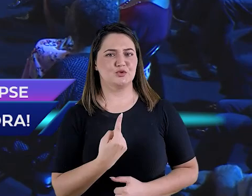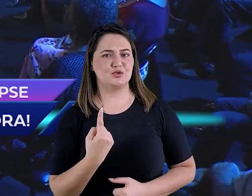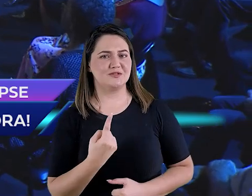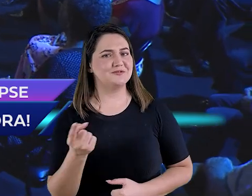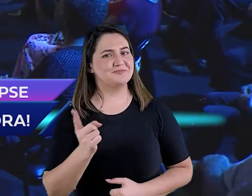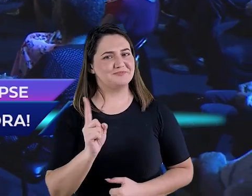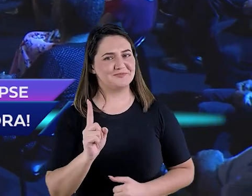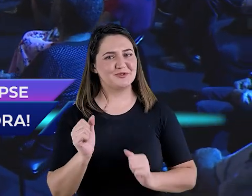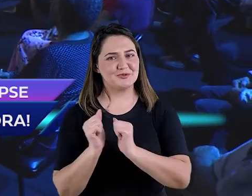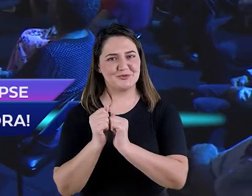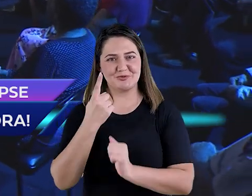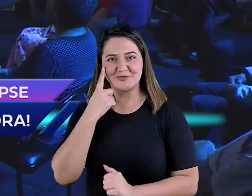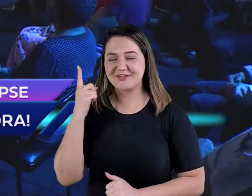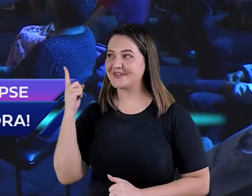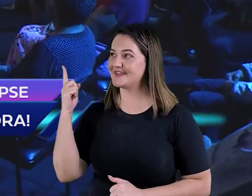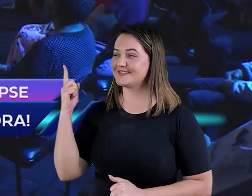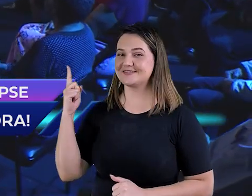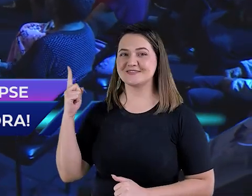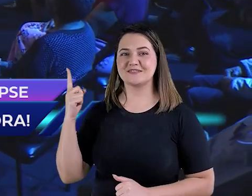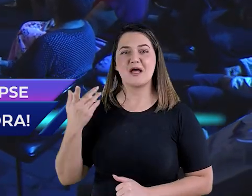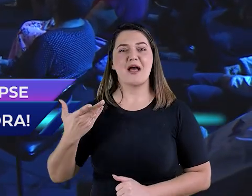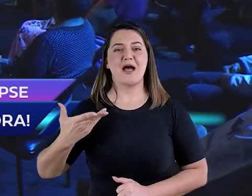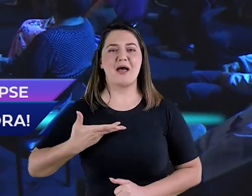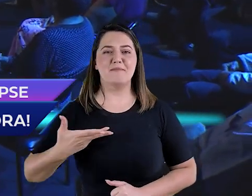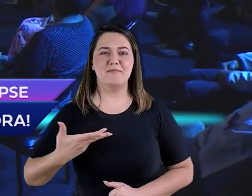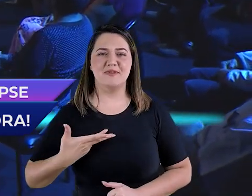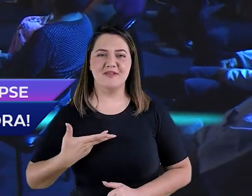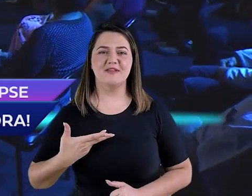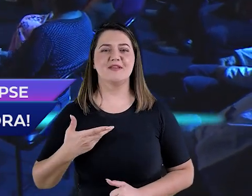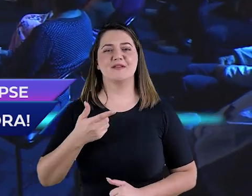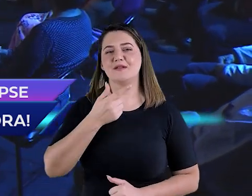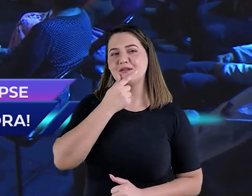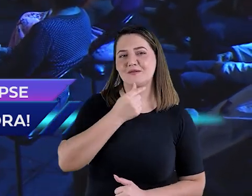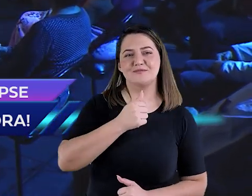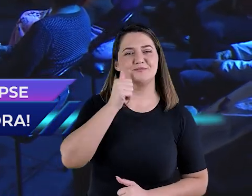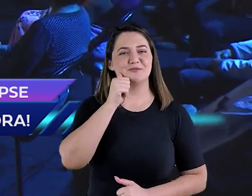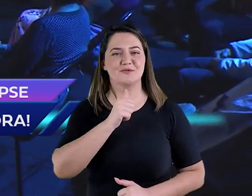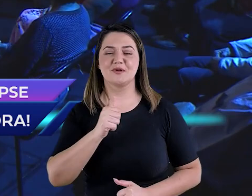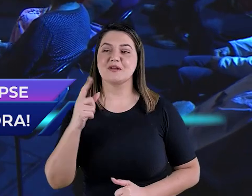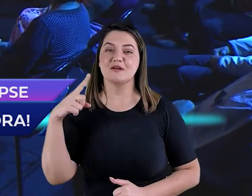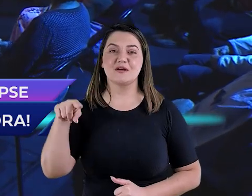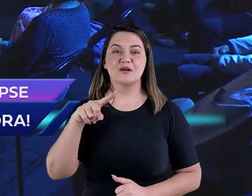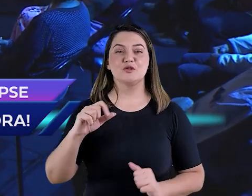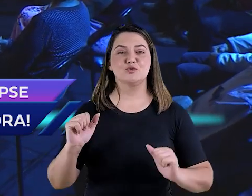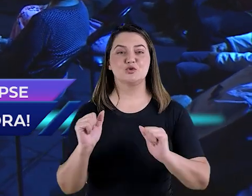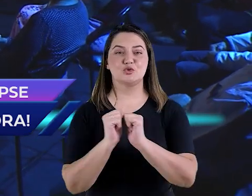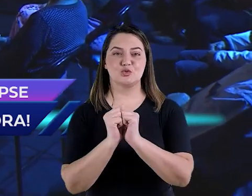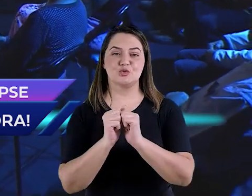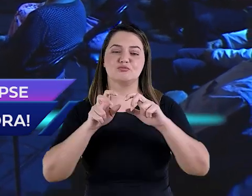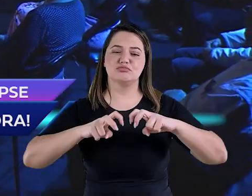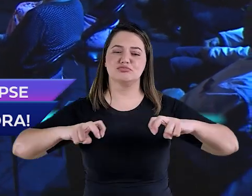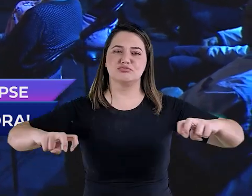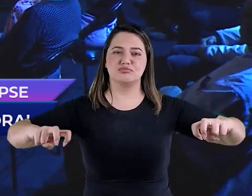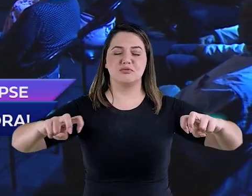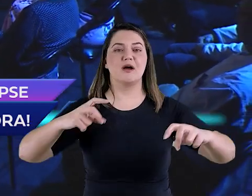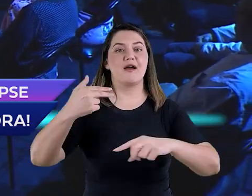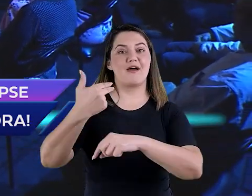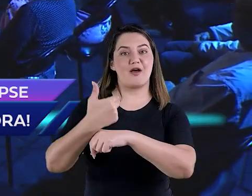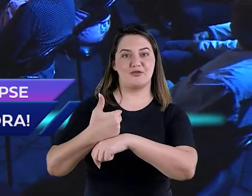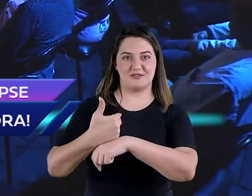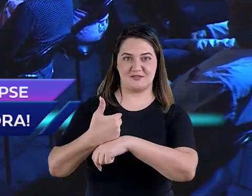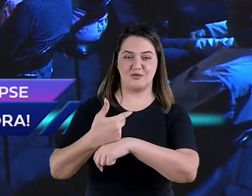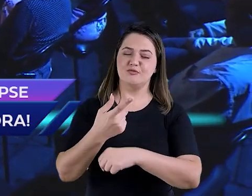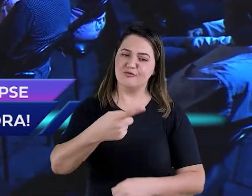amigas, que vêm de diferentes lugares do Brasil e que acompanham aqui no cenário a gravação do programa Arena do Futuro. Vocês